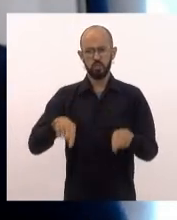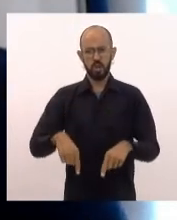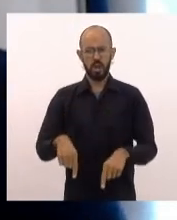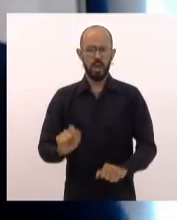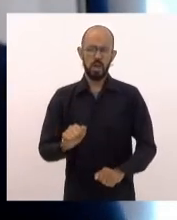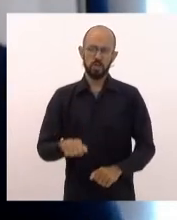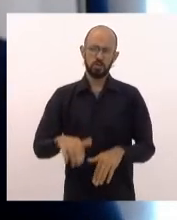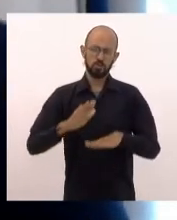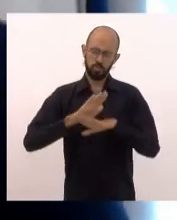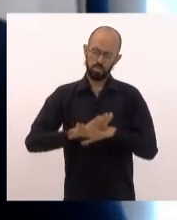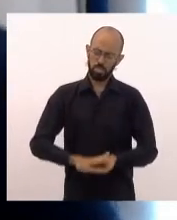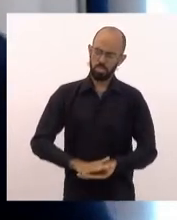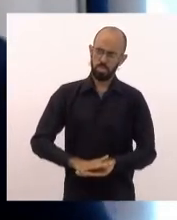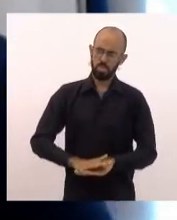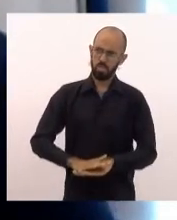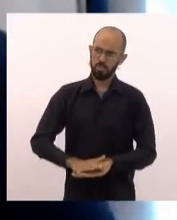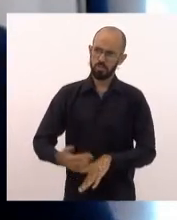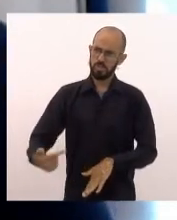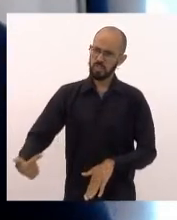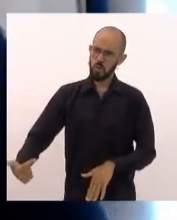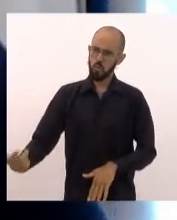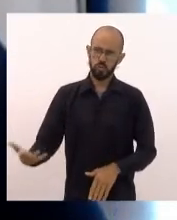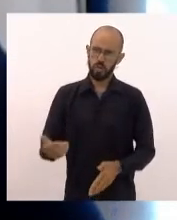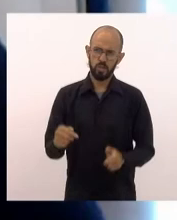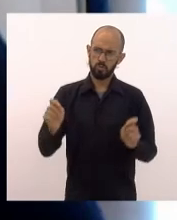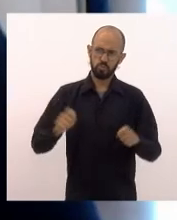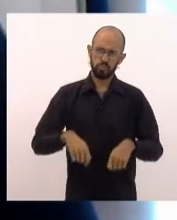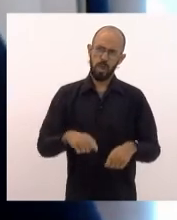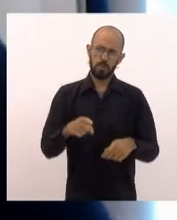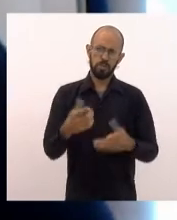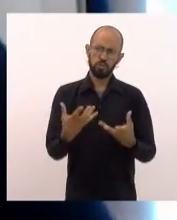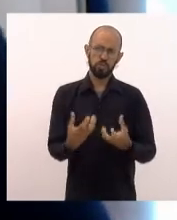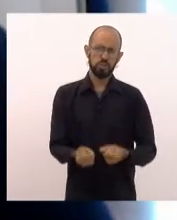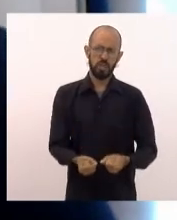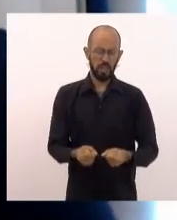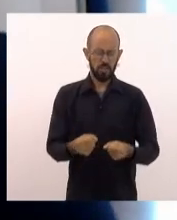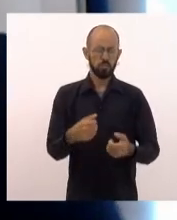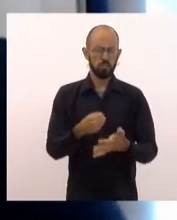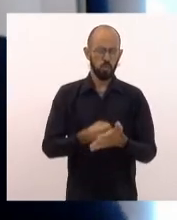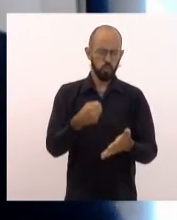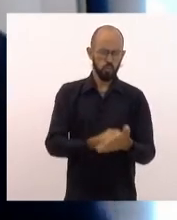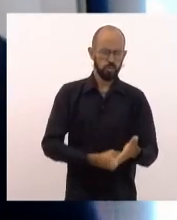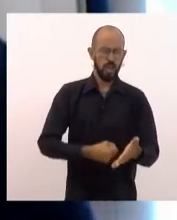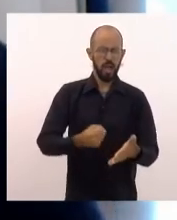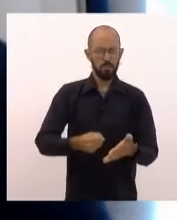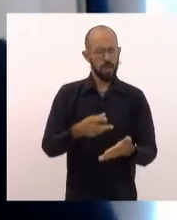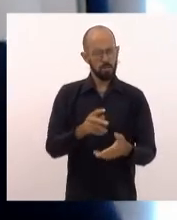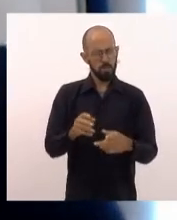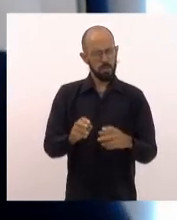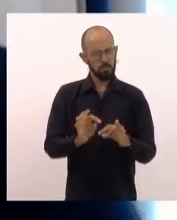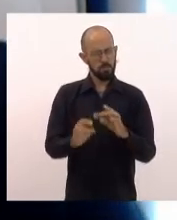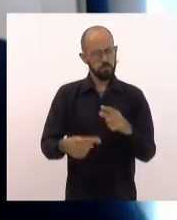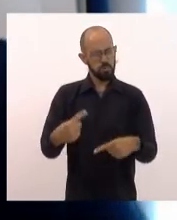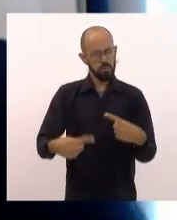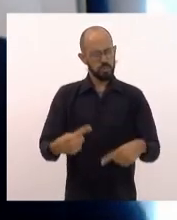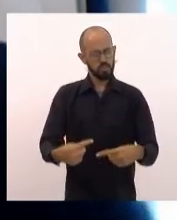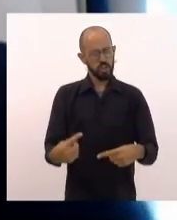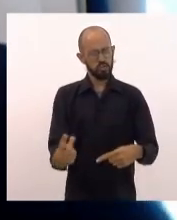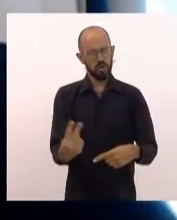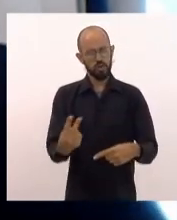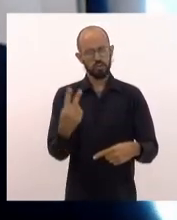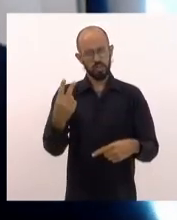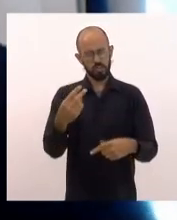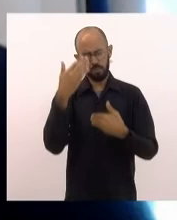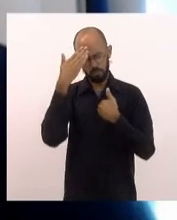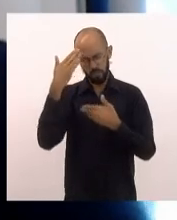segunda classe. É inaceitável e vamos lutar por uma política permanente de valorização dos profissionais de educação. Mais uma vez,